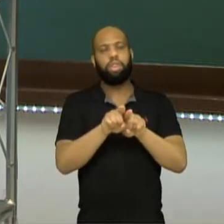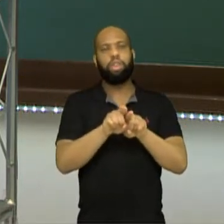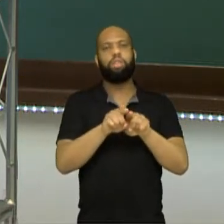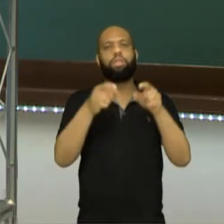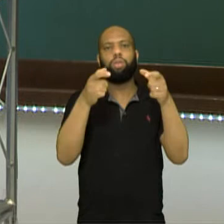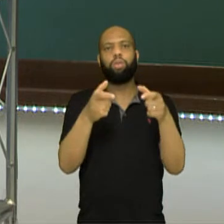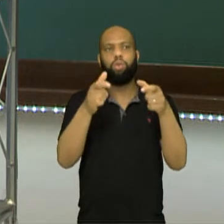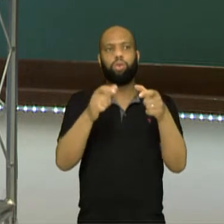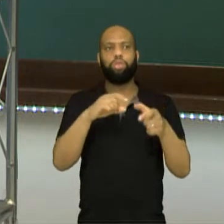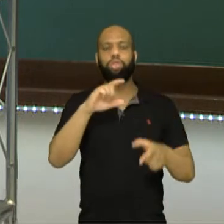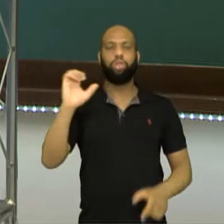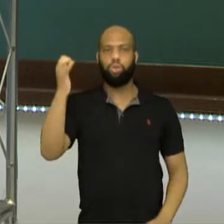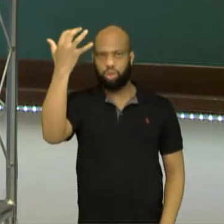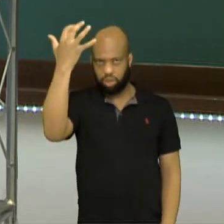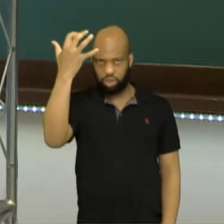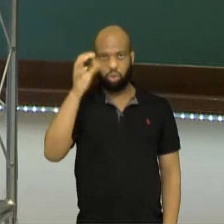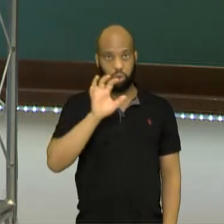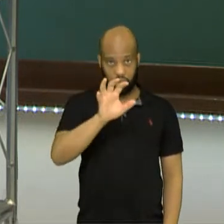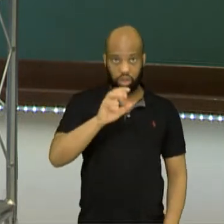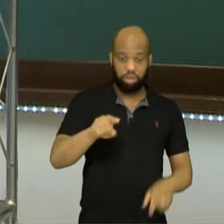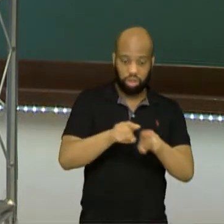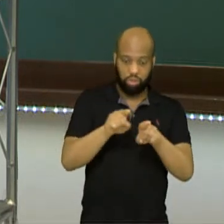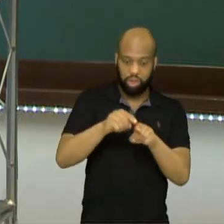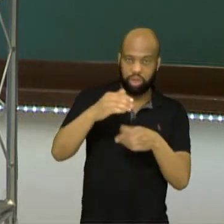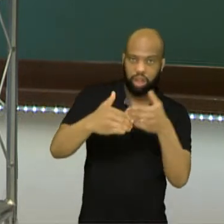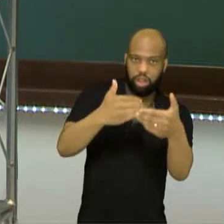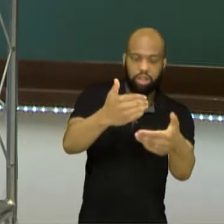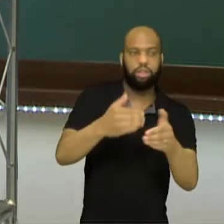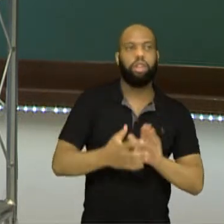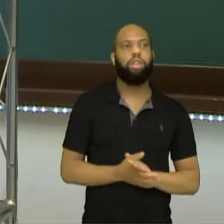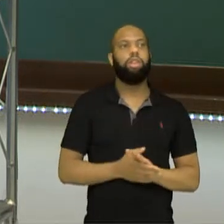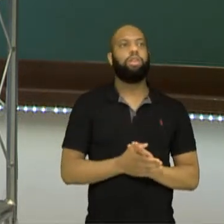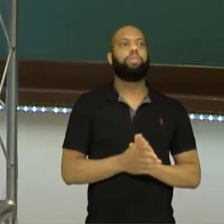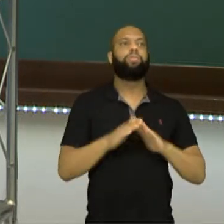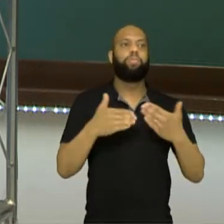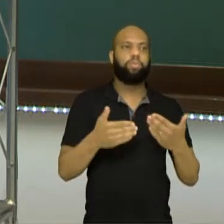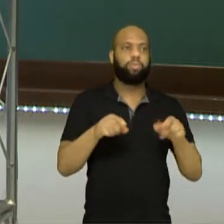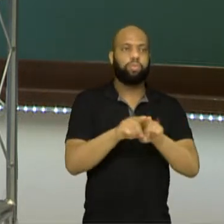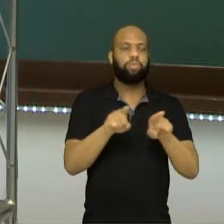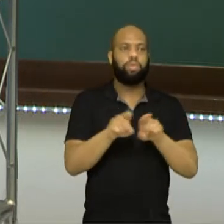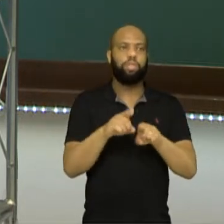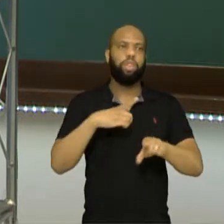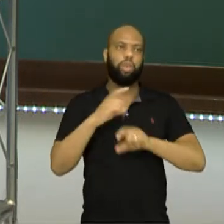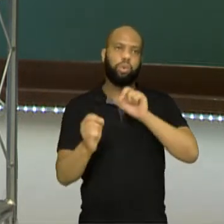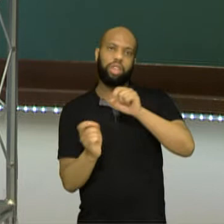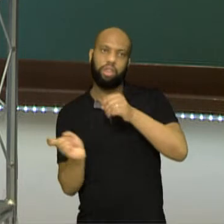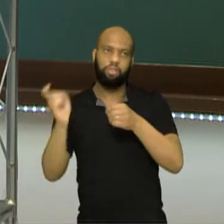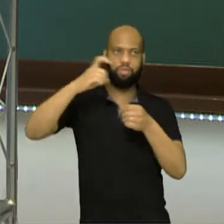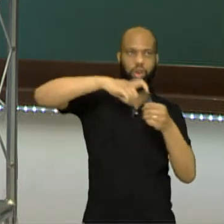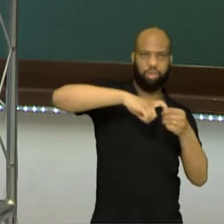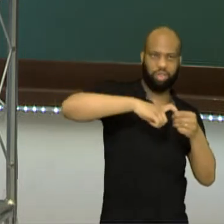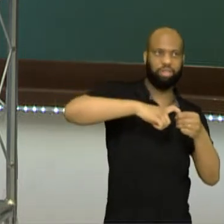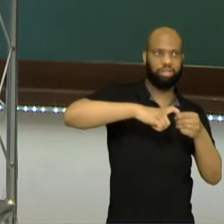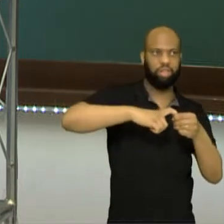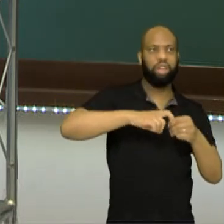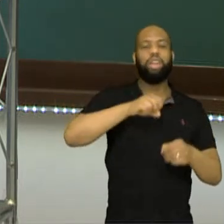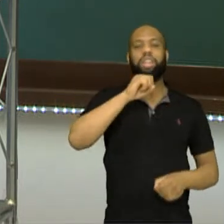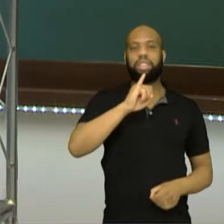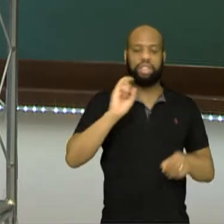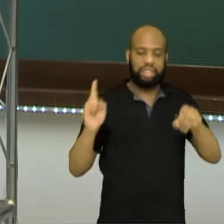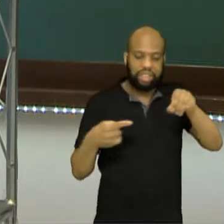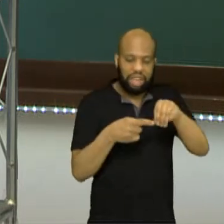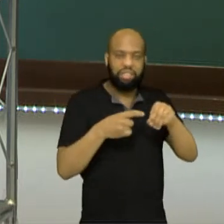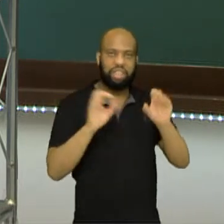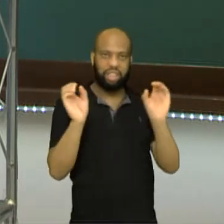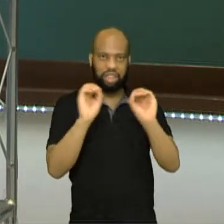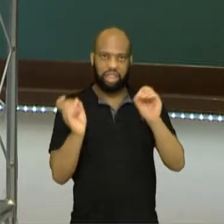onde houve o amadurecimento desse ovócito, desse folículo, né? E o retrocesso dele, a regressão dele, no caso de não